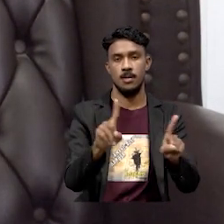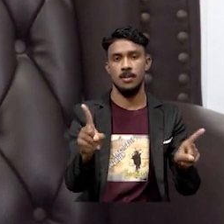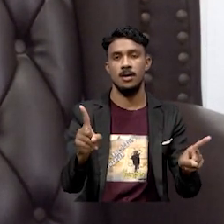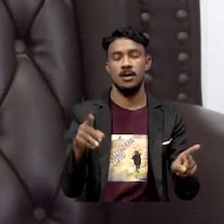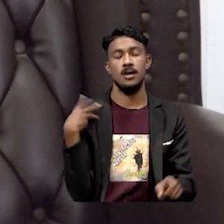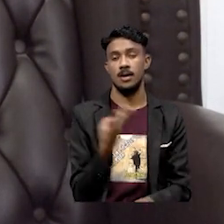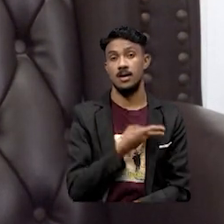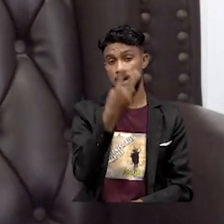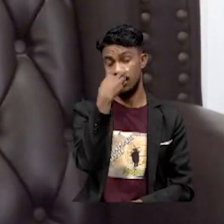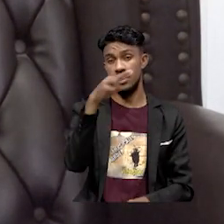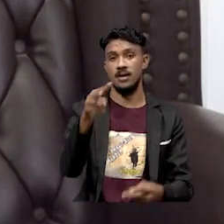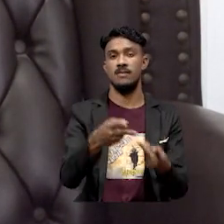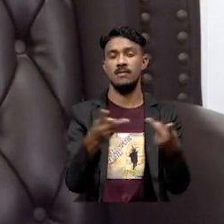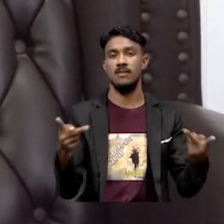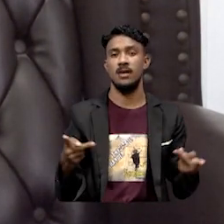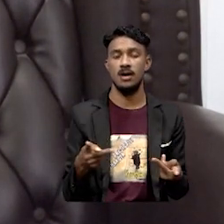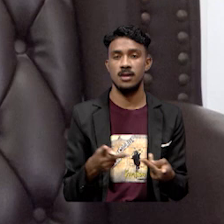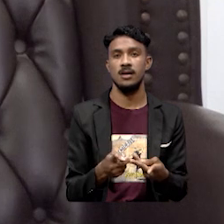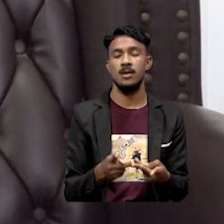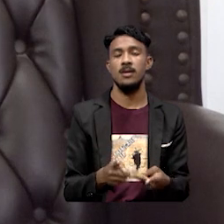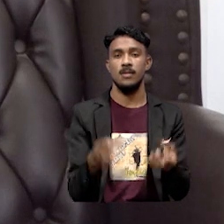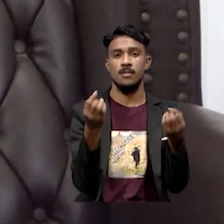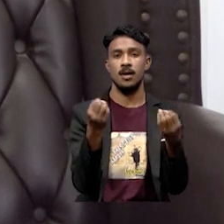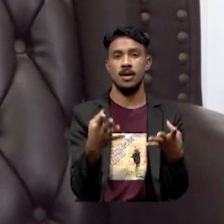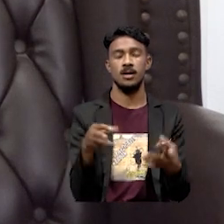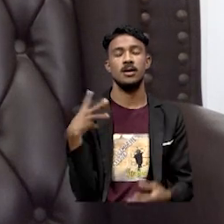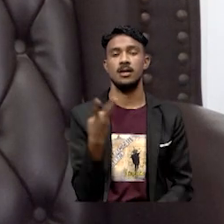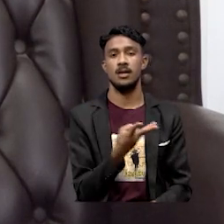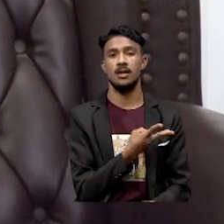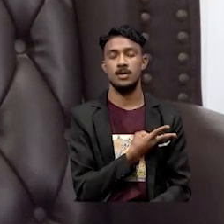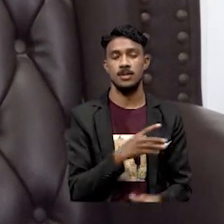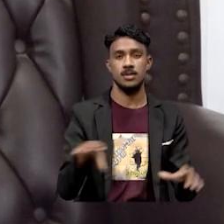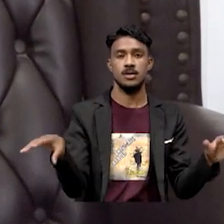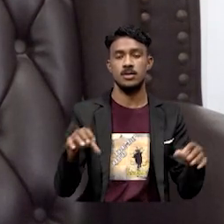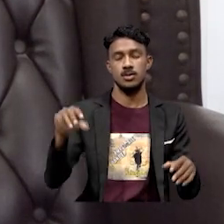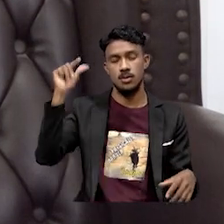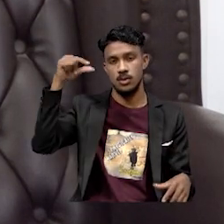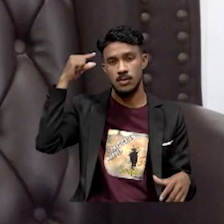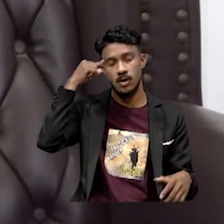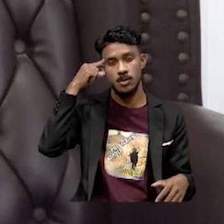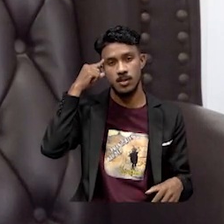ita hare kata iha fatin naba ne mayoria ita ninia institusau governo mangka